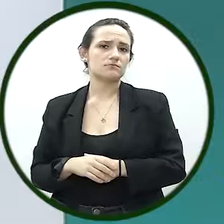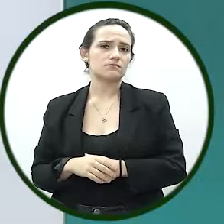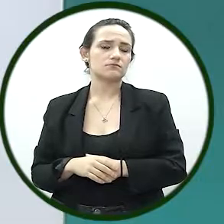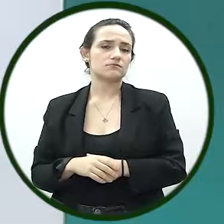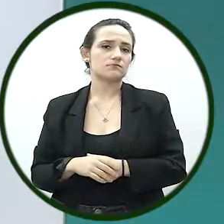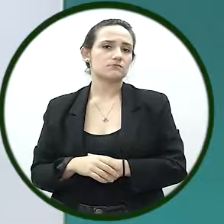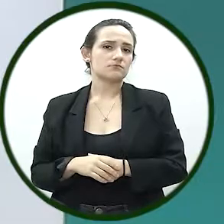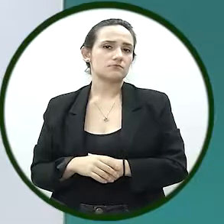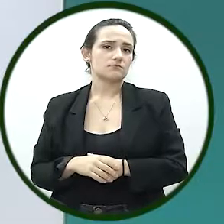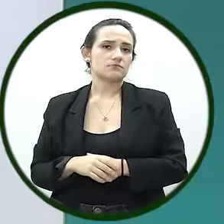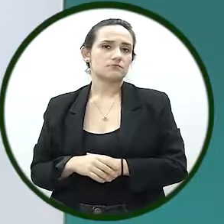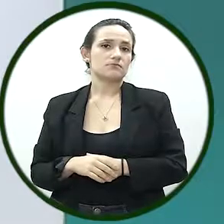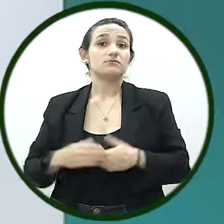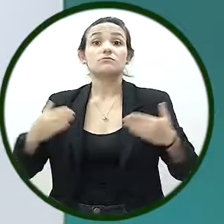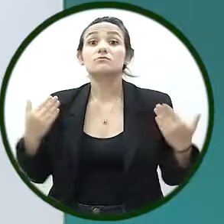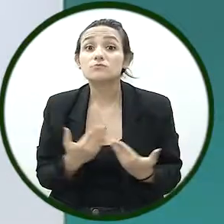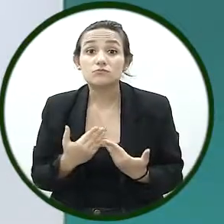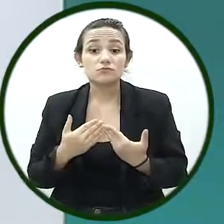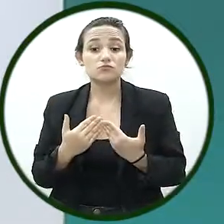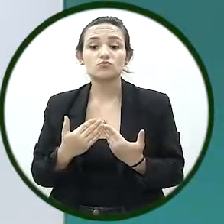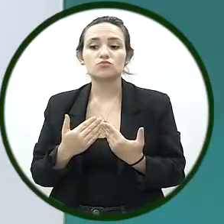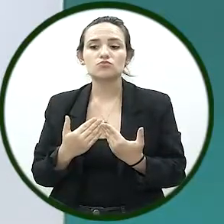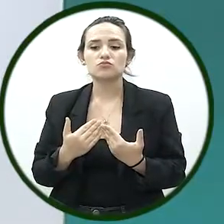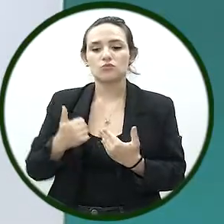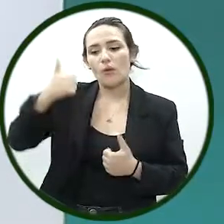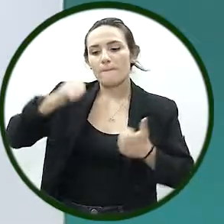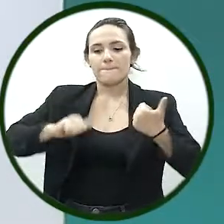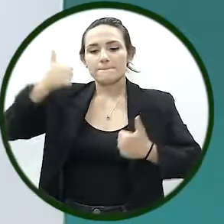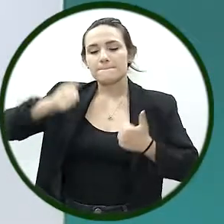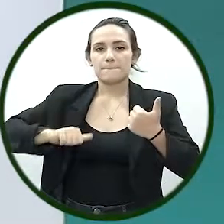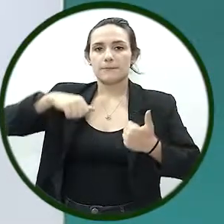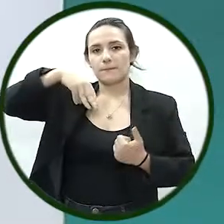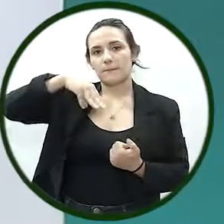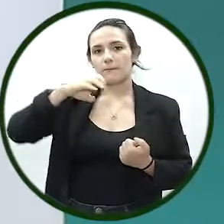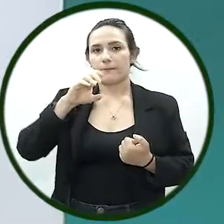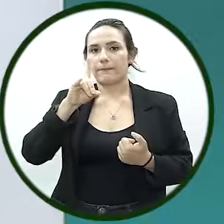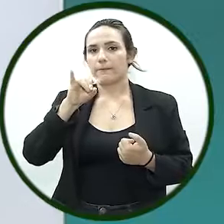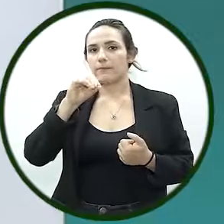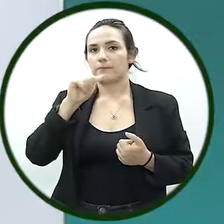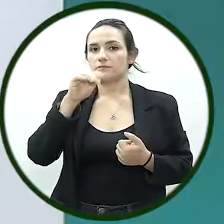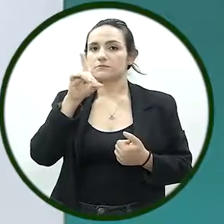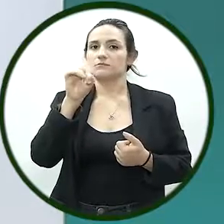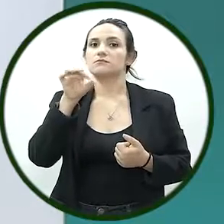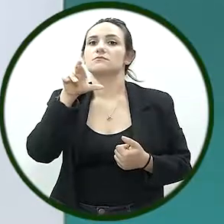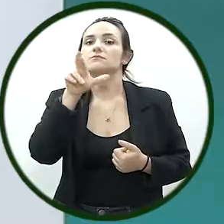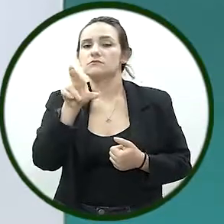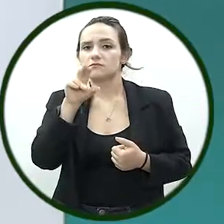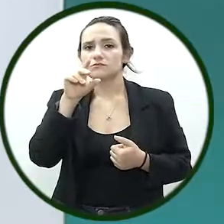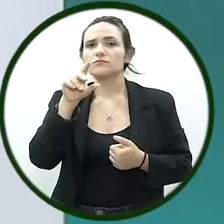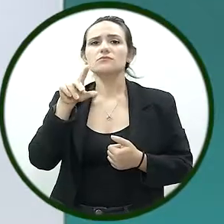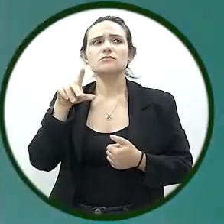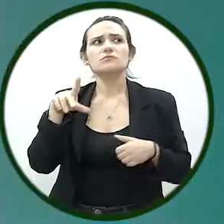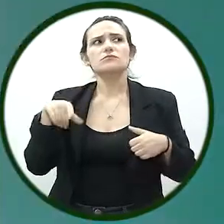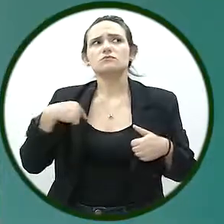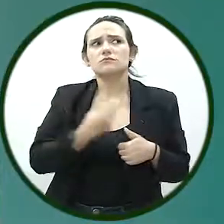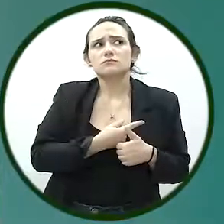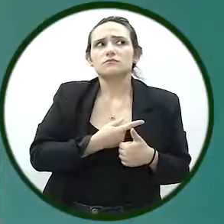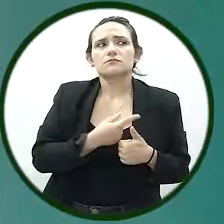são os que determinam hoje o que é uma violência? Como que a gente entende, enquanto sociedade, a palavra